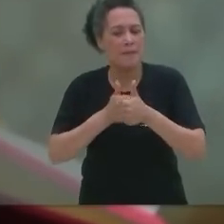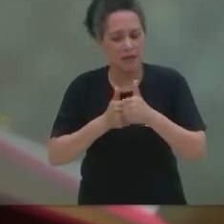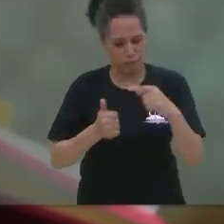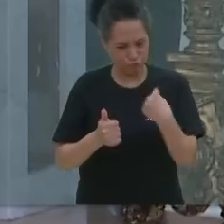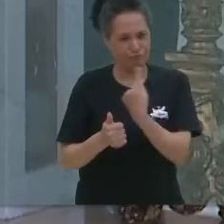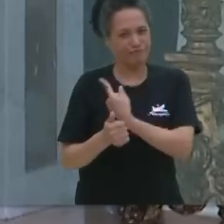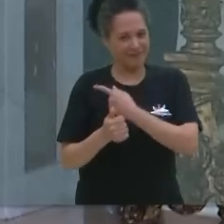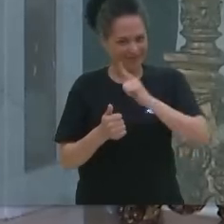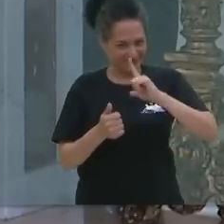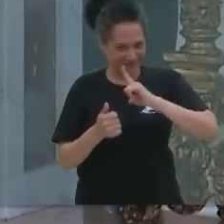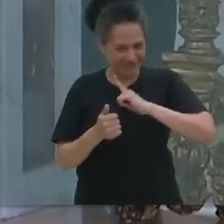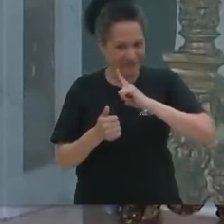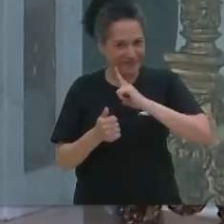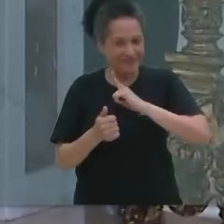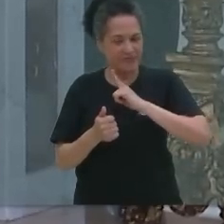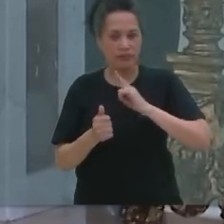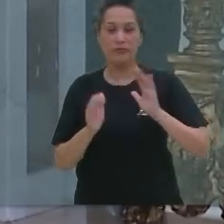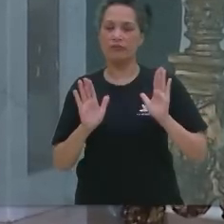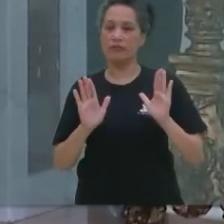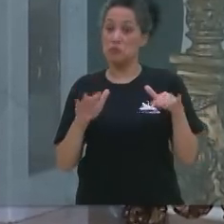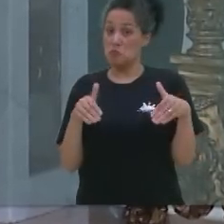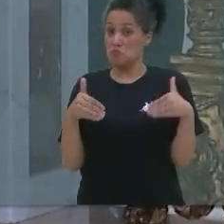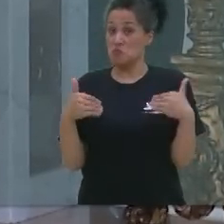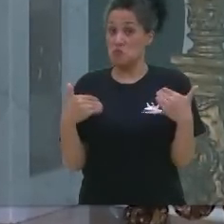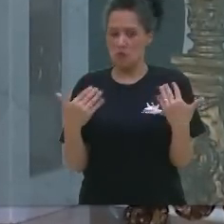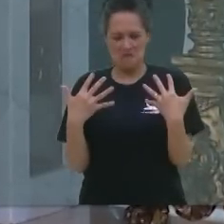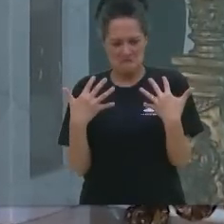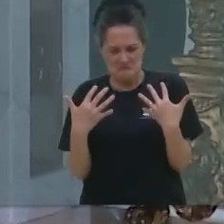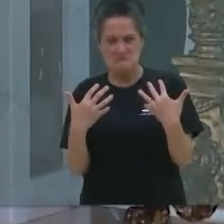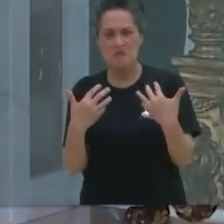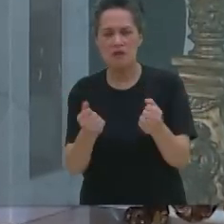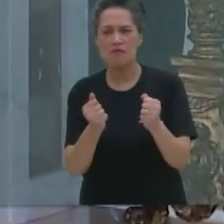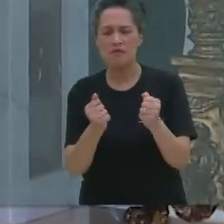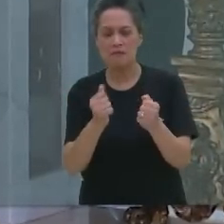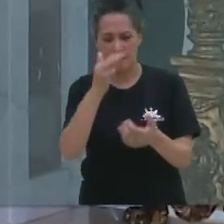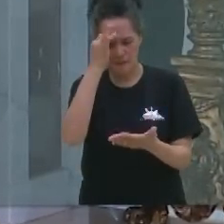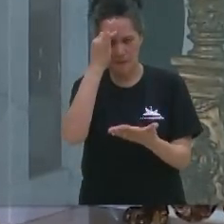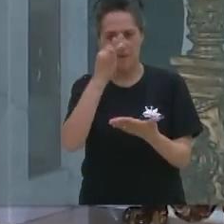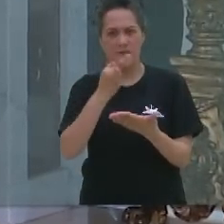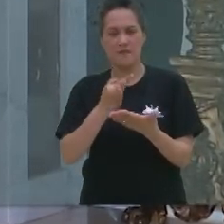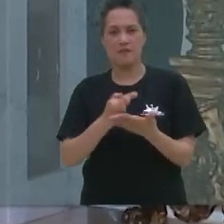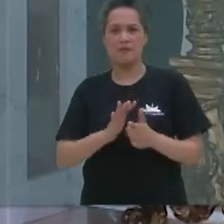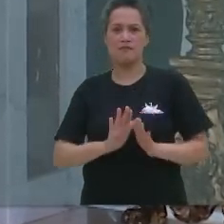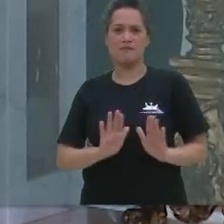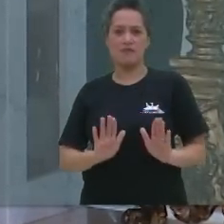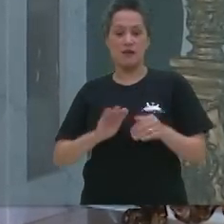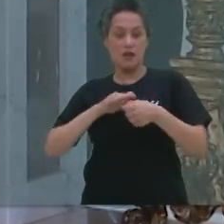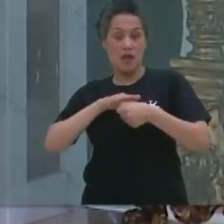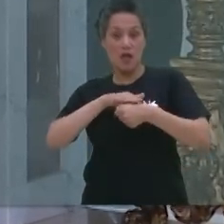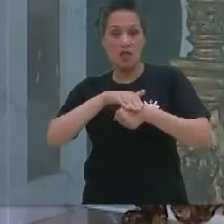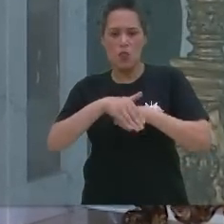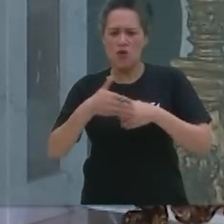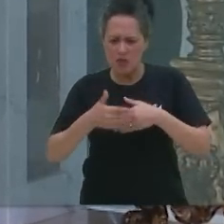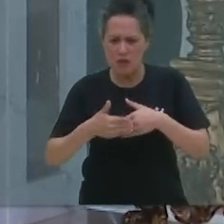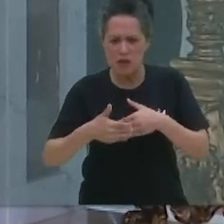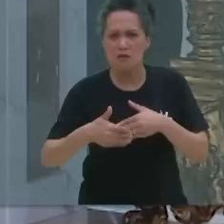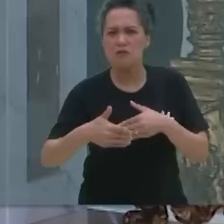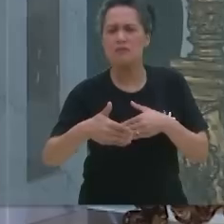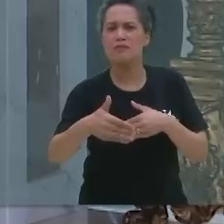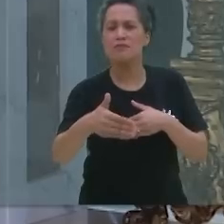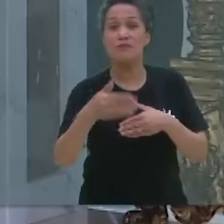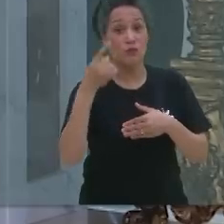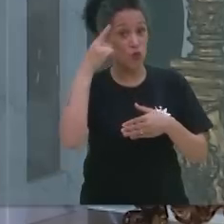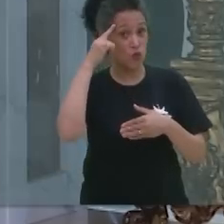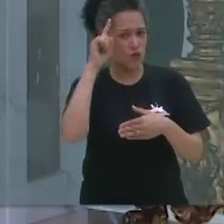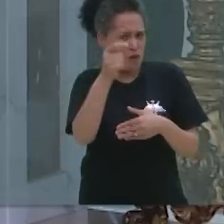nós do que quando abraçamos a fé. A noite já vai adiantada, o dia